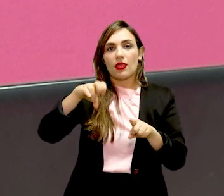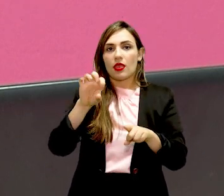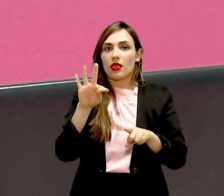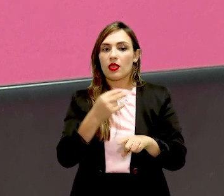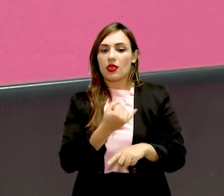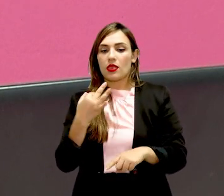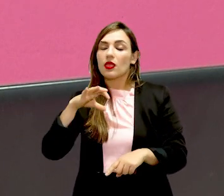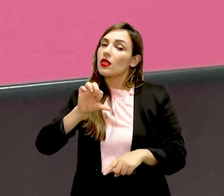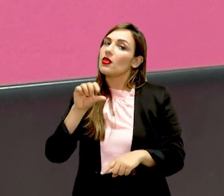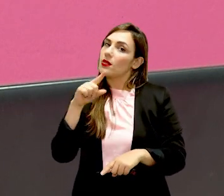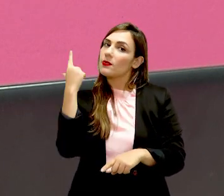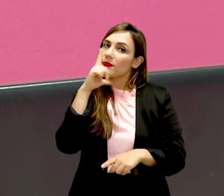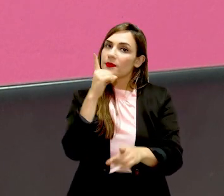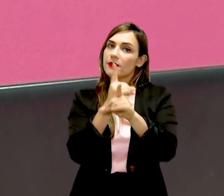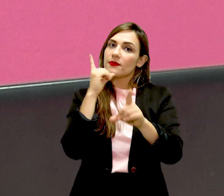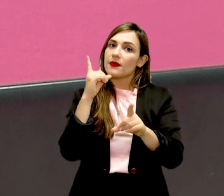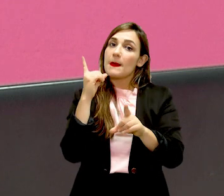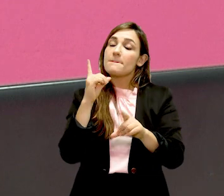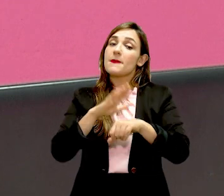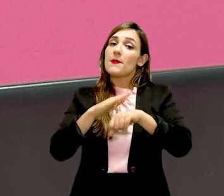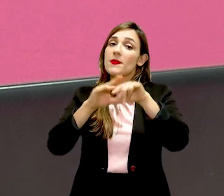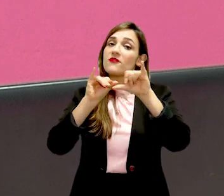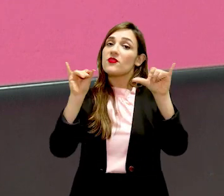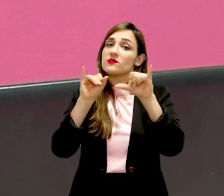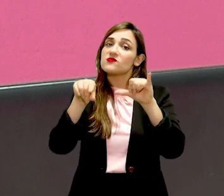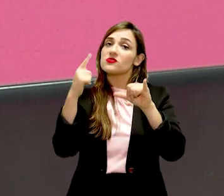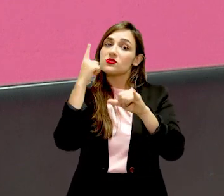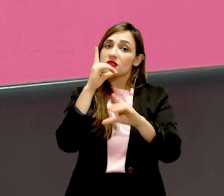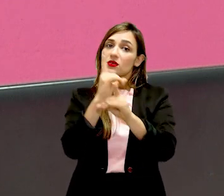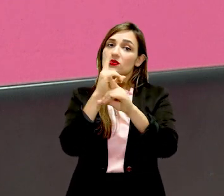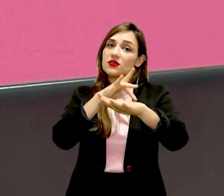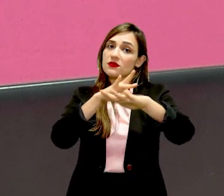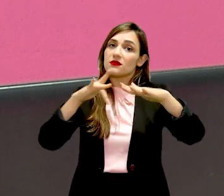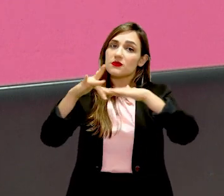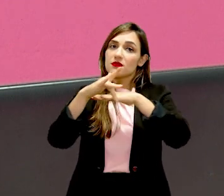NET. Mais informações nas mídias sociais da Alemes